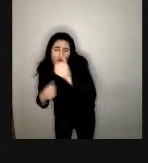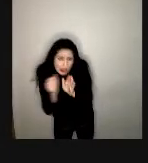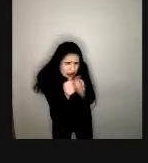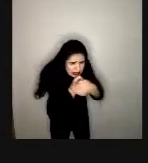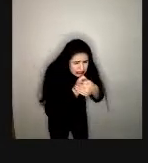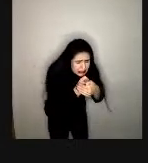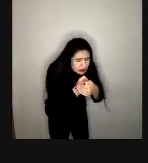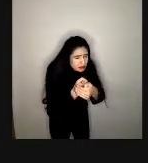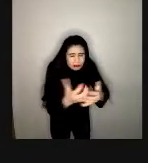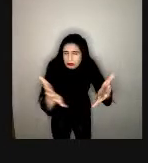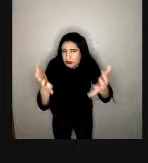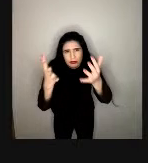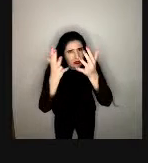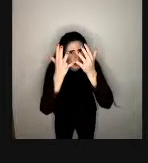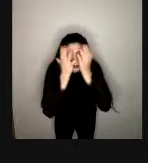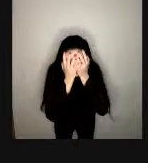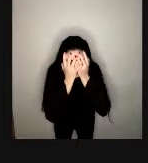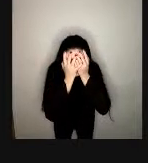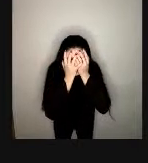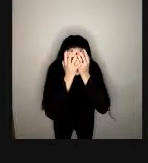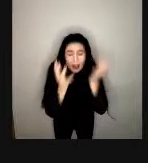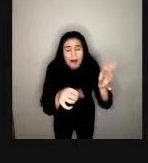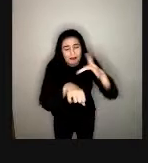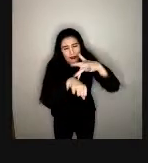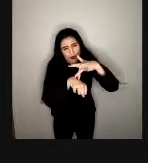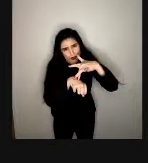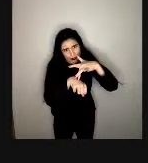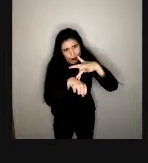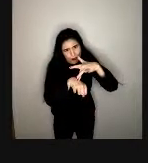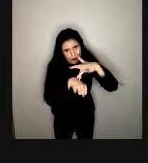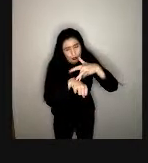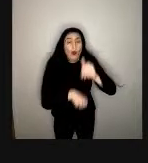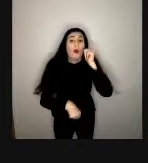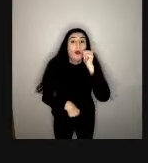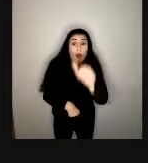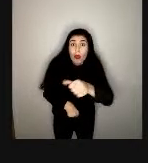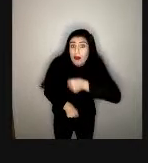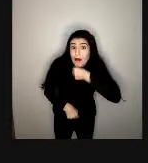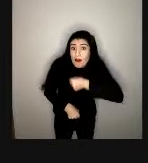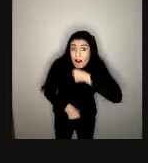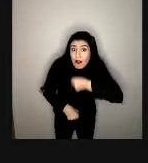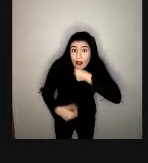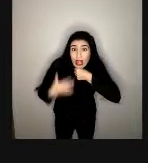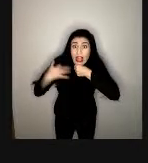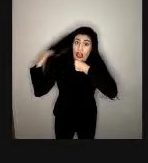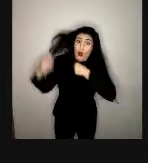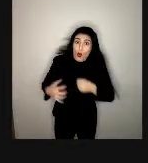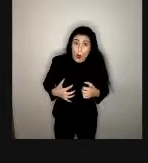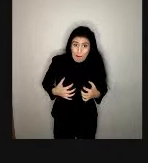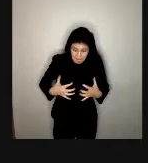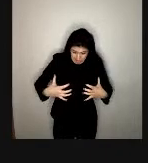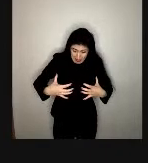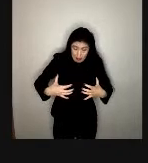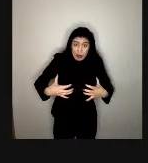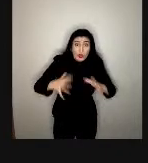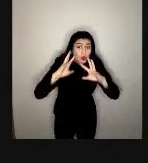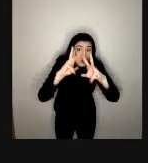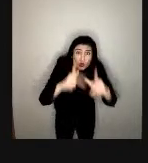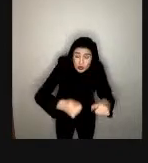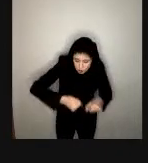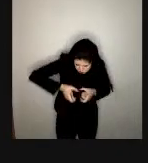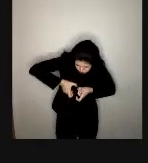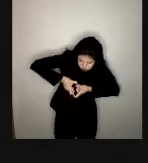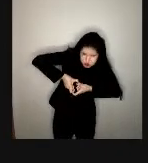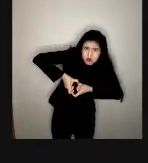que é um absurdo total. Essa senhora aqui, olha, toda essa mama é um tumor. A mama normal dela é essa